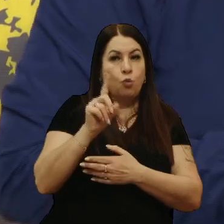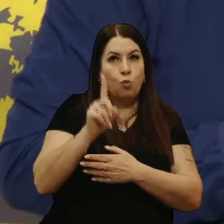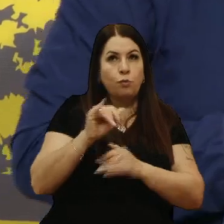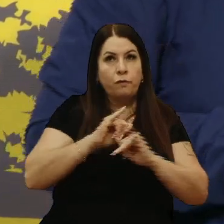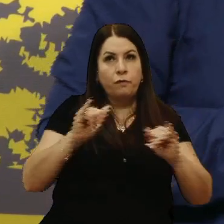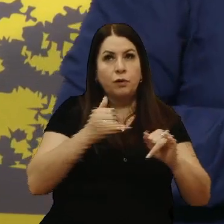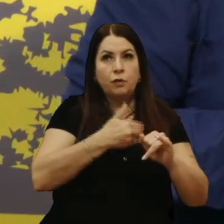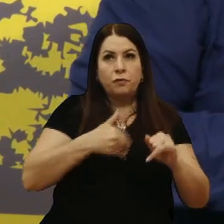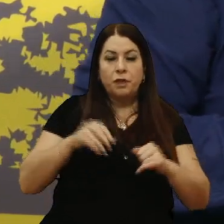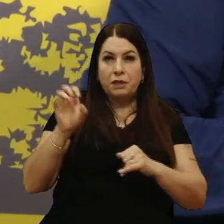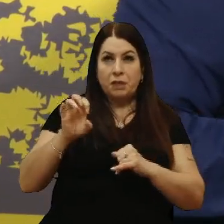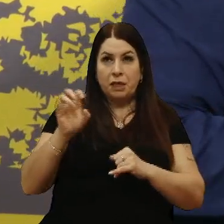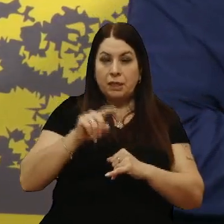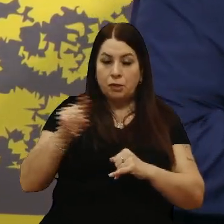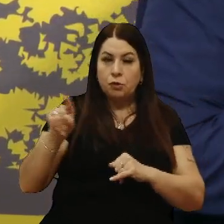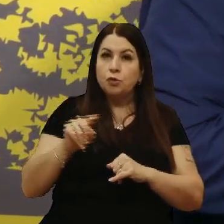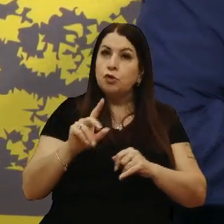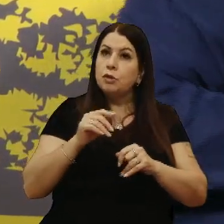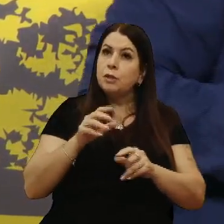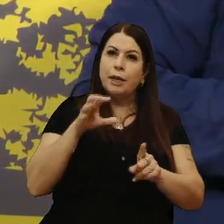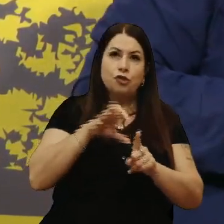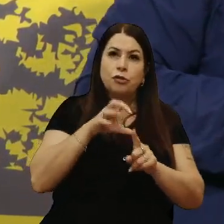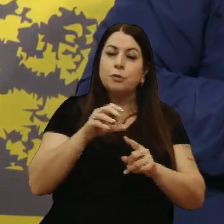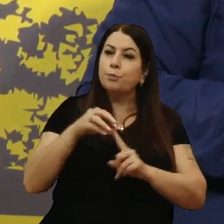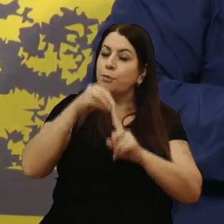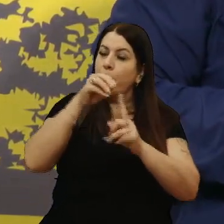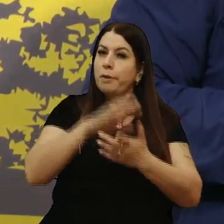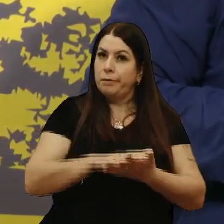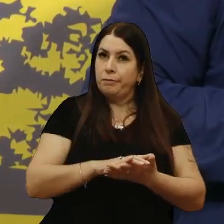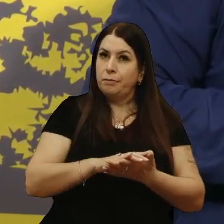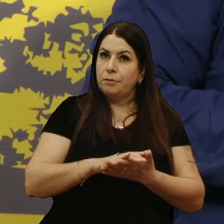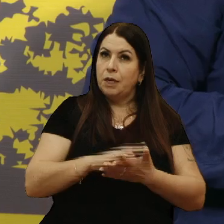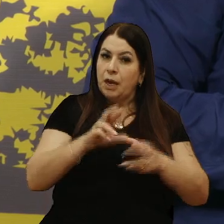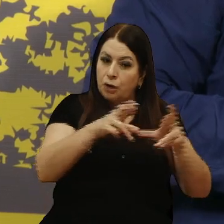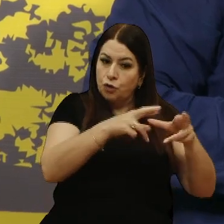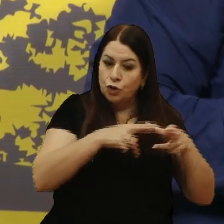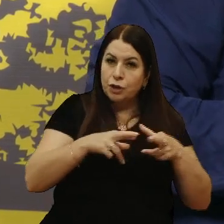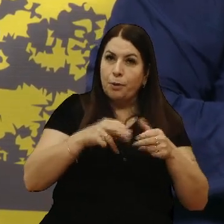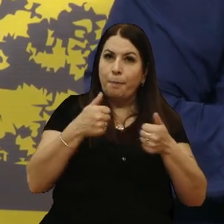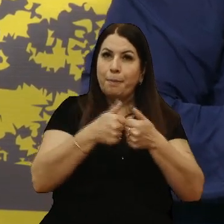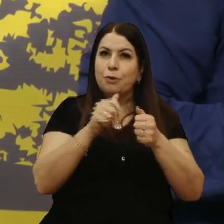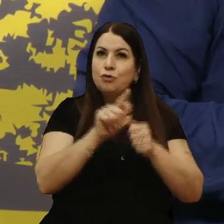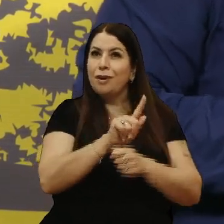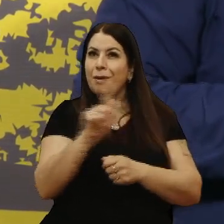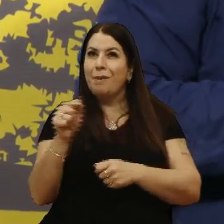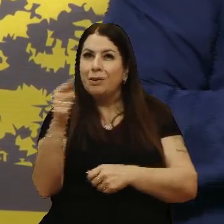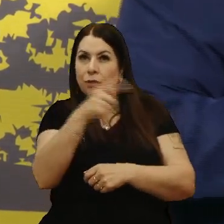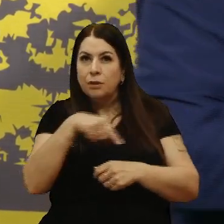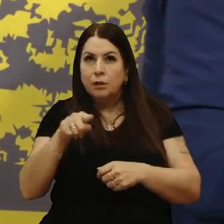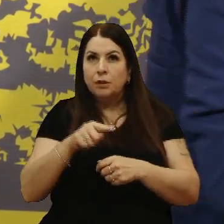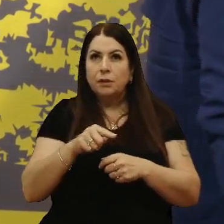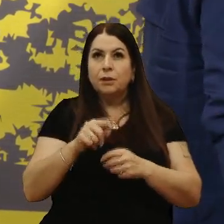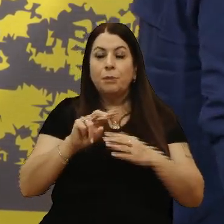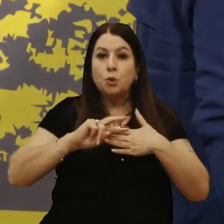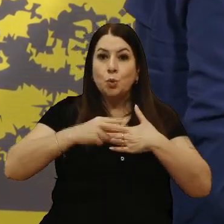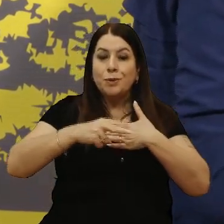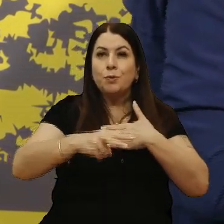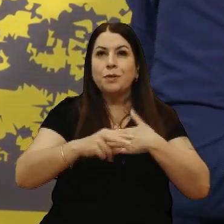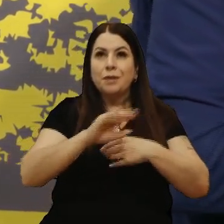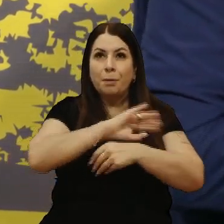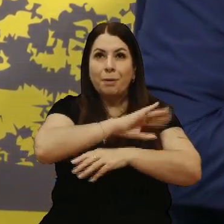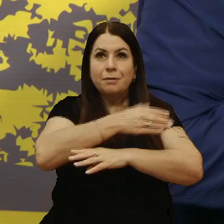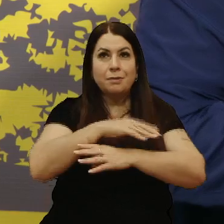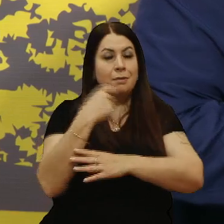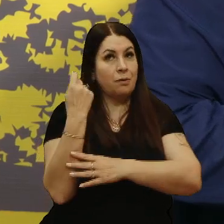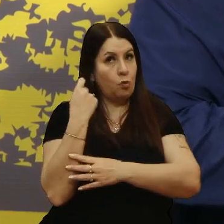pelo governador Eduardo Leite, que atinge principalmente a região das Hortênsias, mas com consequência aqui para a Serra